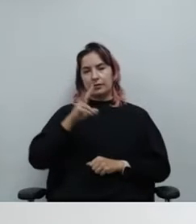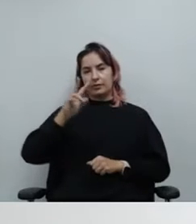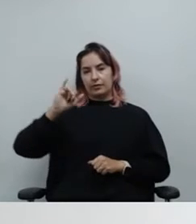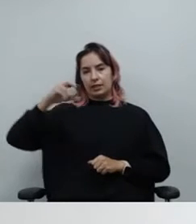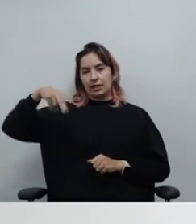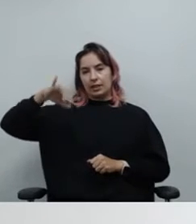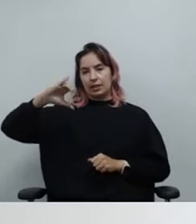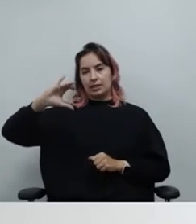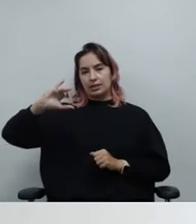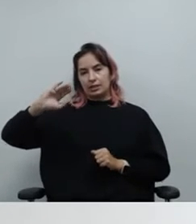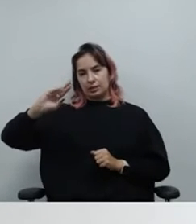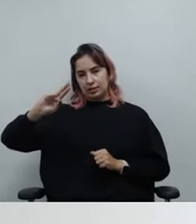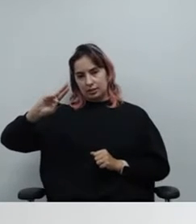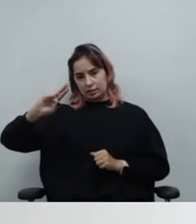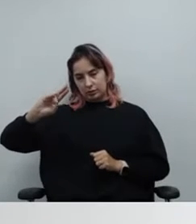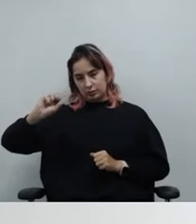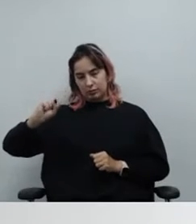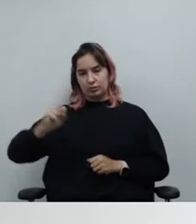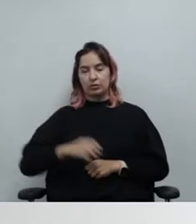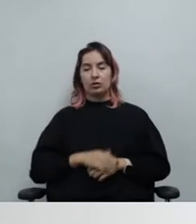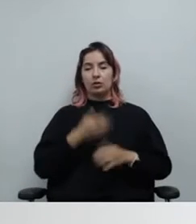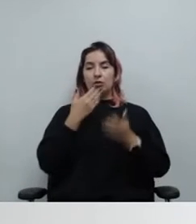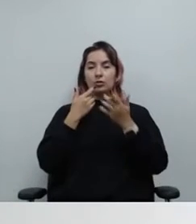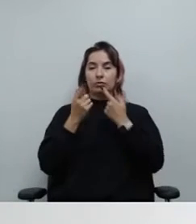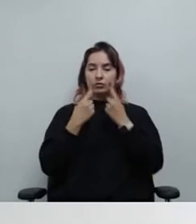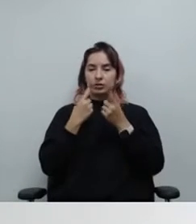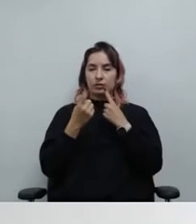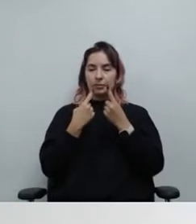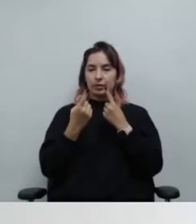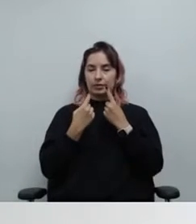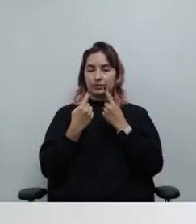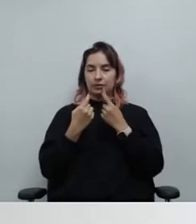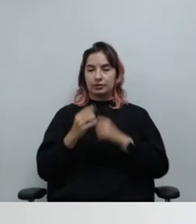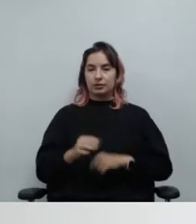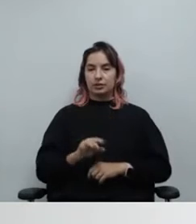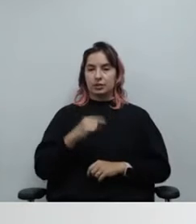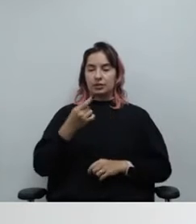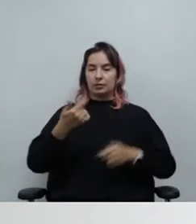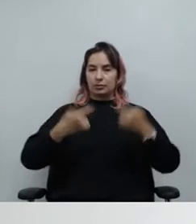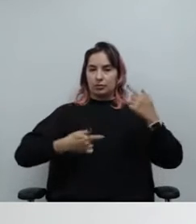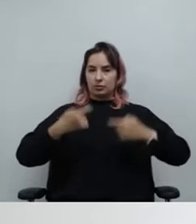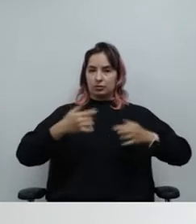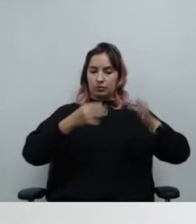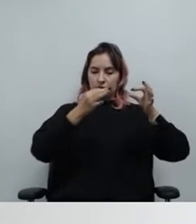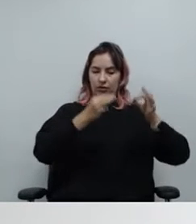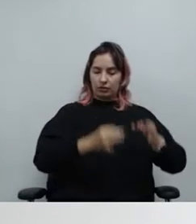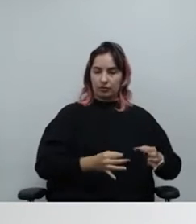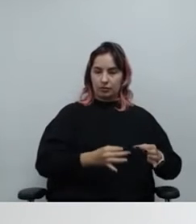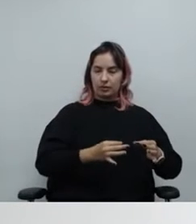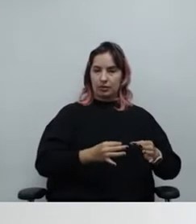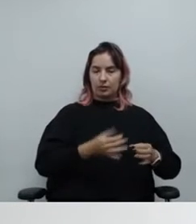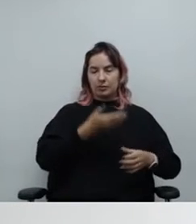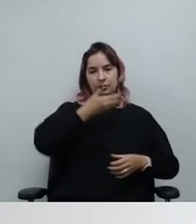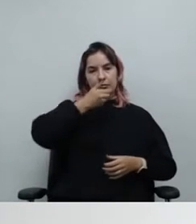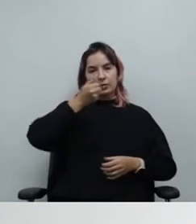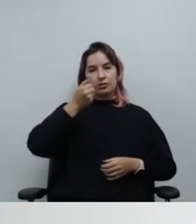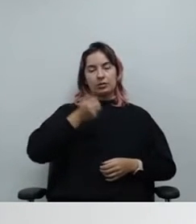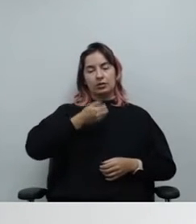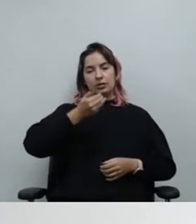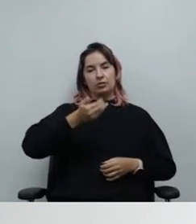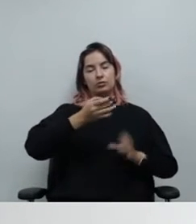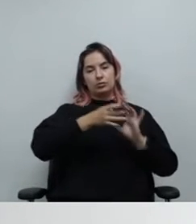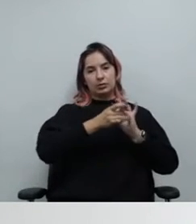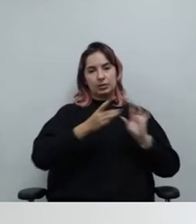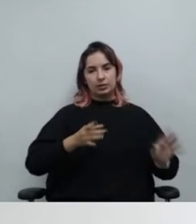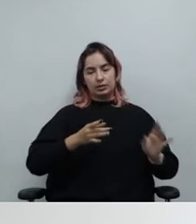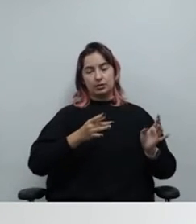Vinícius Conceição Silva, um rico debate que redundou numa política afirmativa aprimorada na última deliberação,